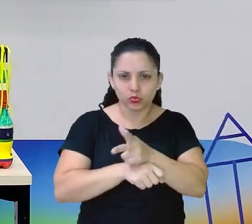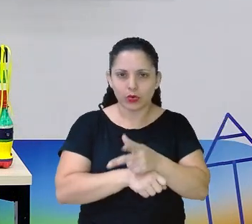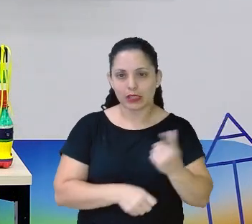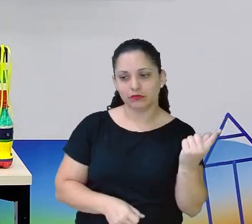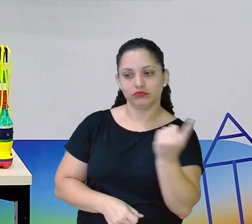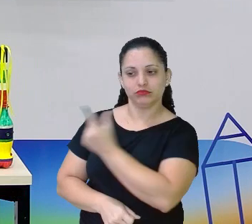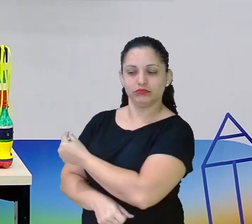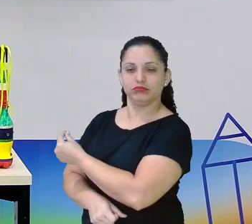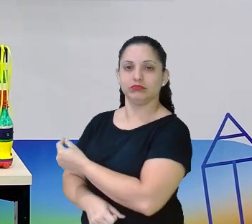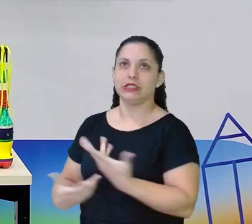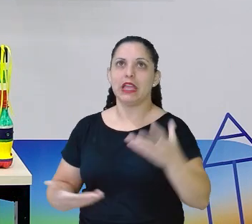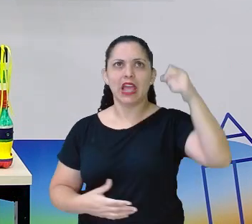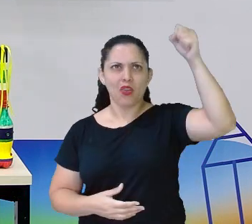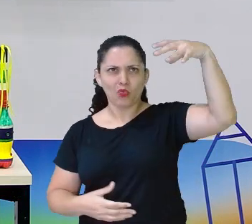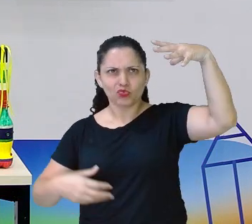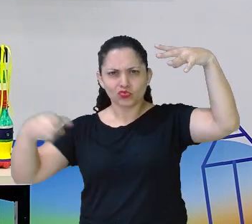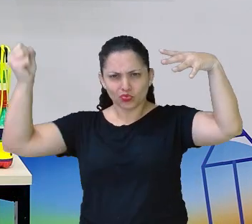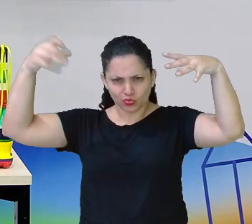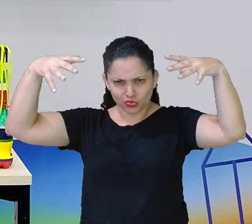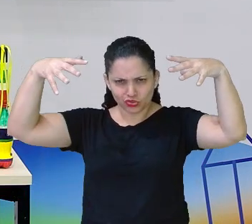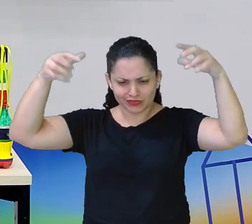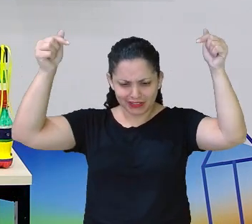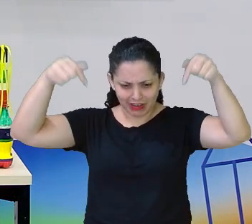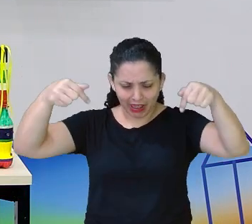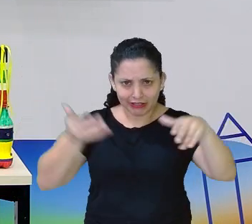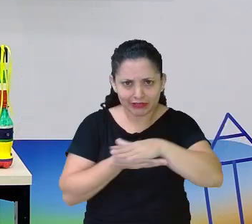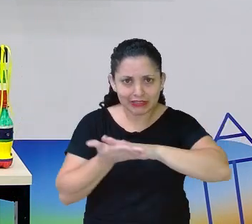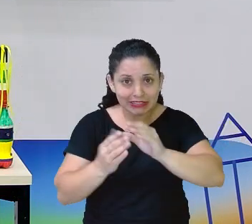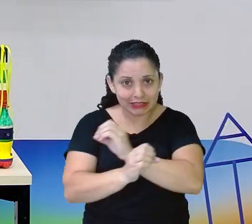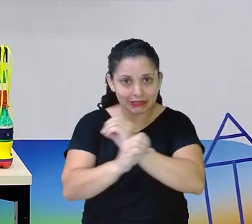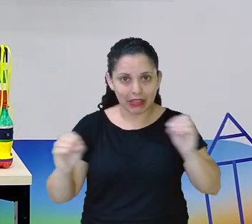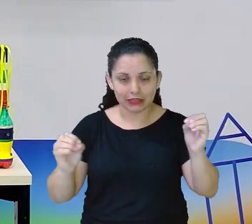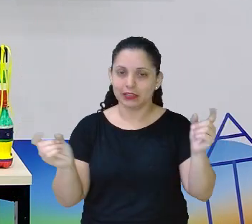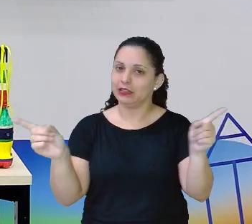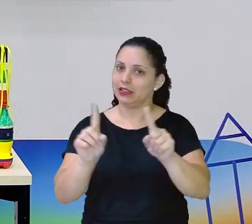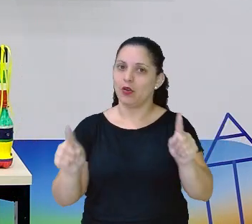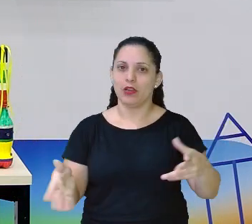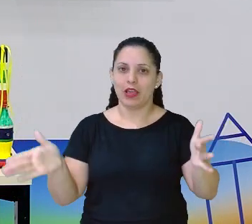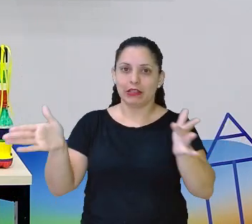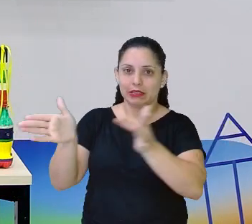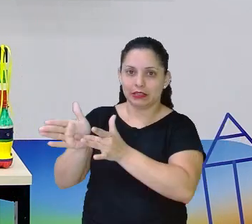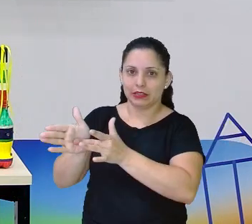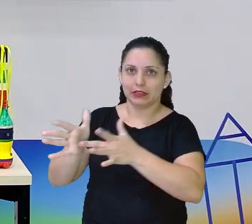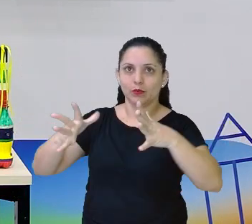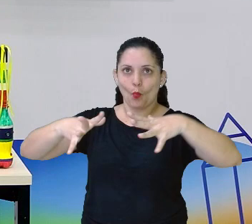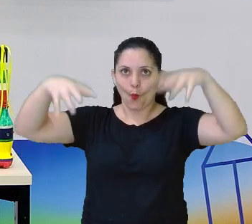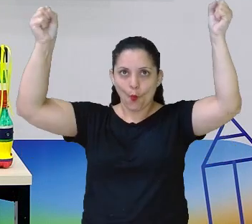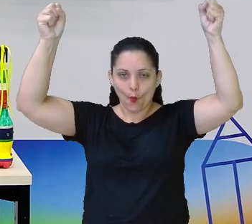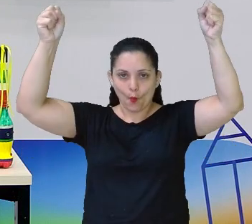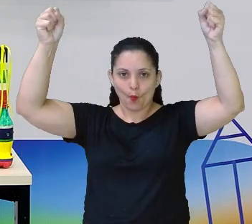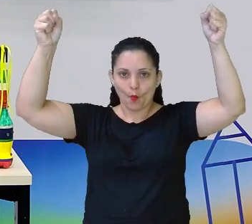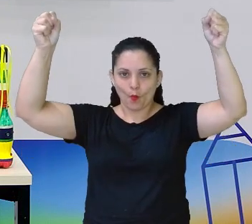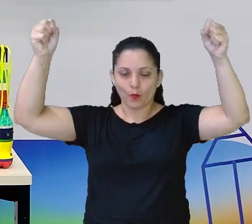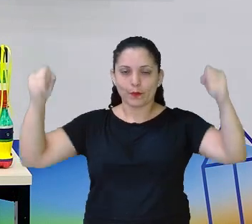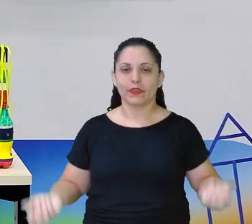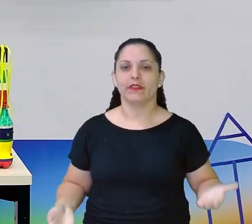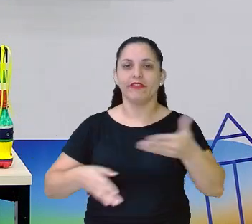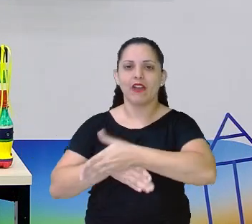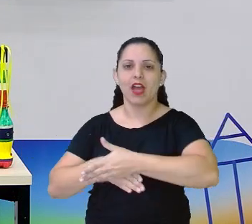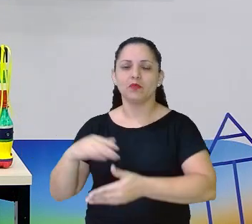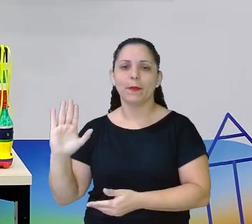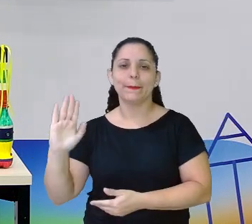sair. E a luz vai continuar acesa, mesmo sem ninguém aqui dentro? Não, a gente vai lá e apaga. Eu vou ao banheiro, vou utilizar o